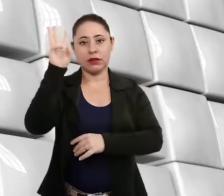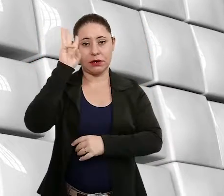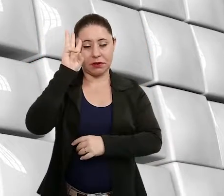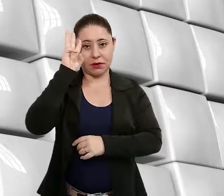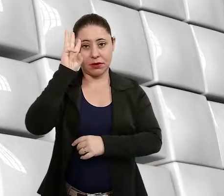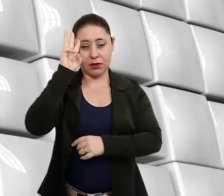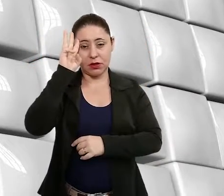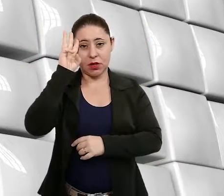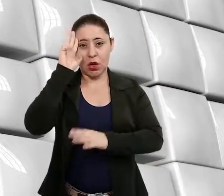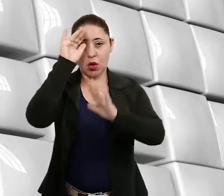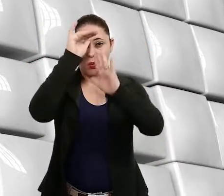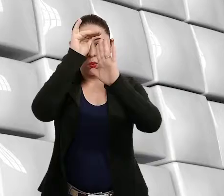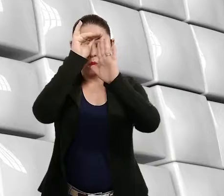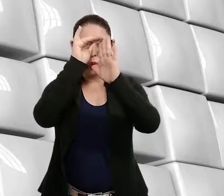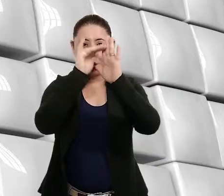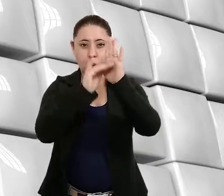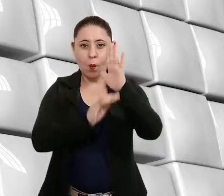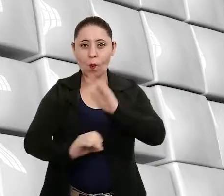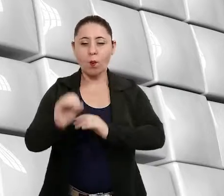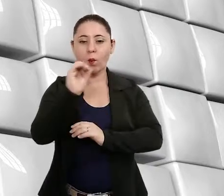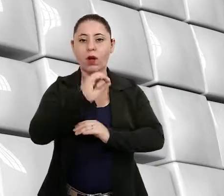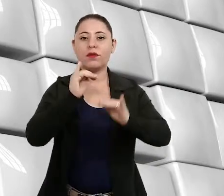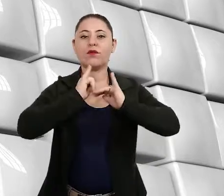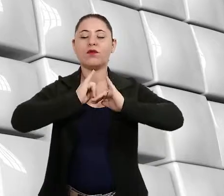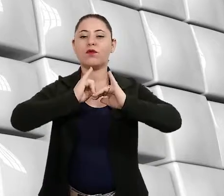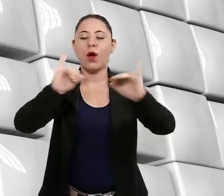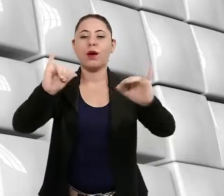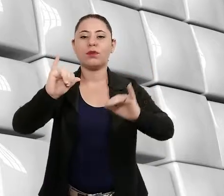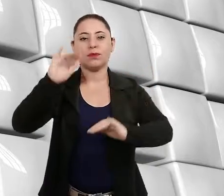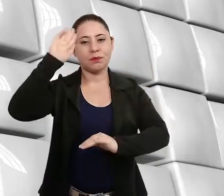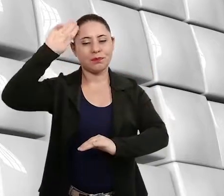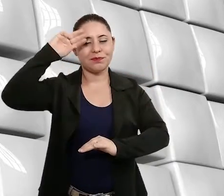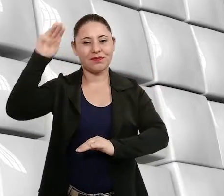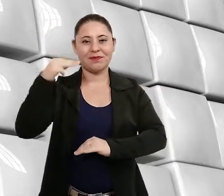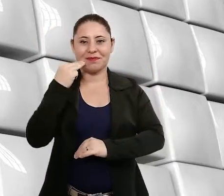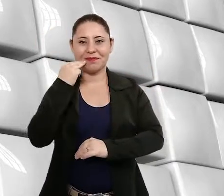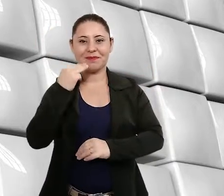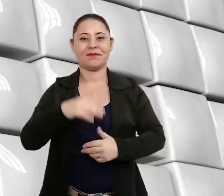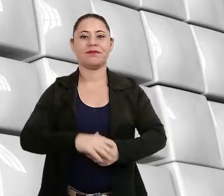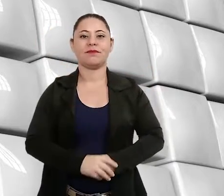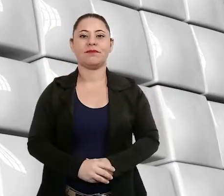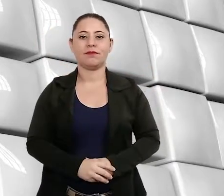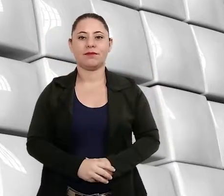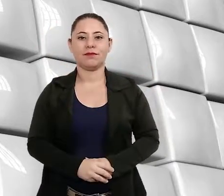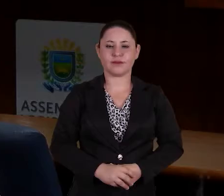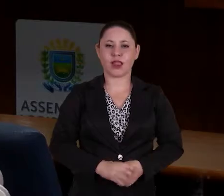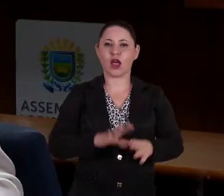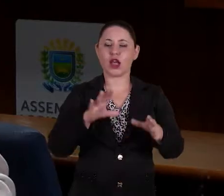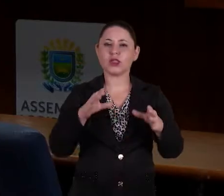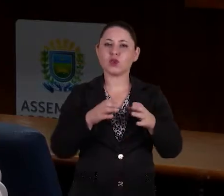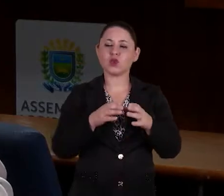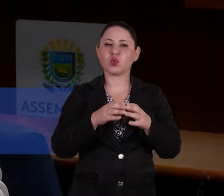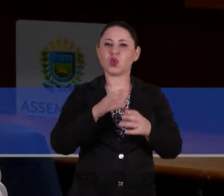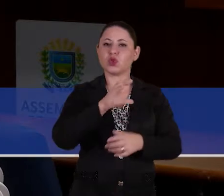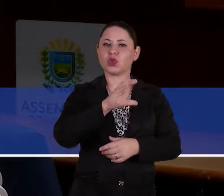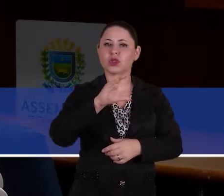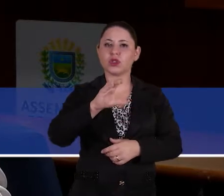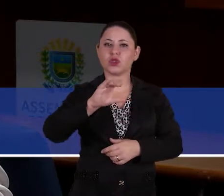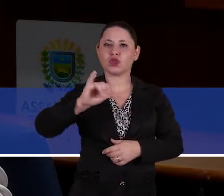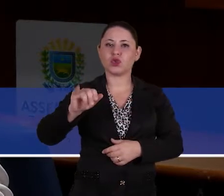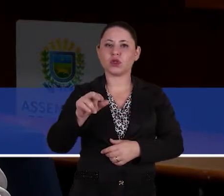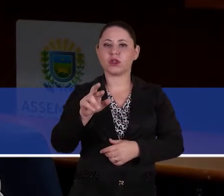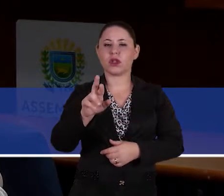nesta terça-feira e limpou a pauta. Informações com a jornalista Marité Kogo. A Comissão de